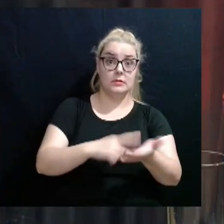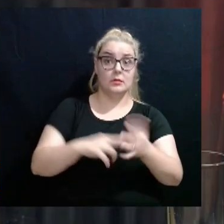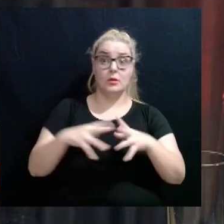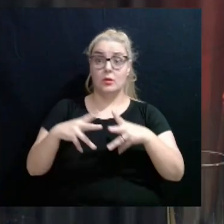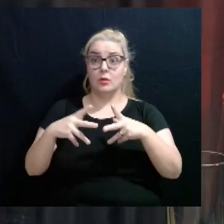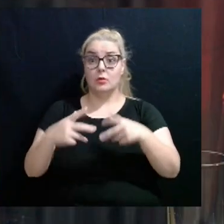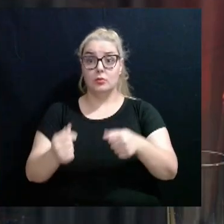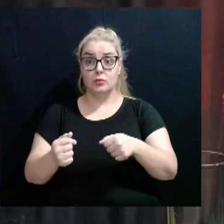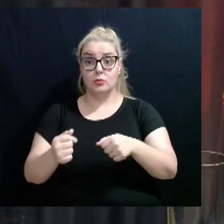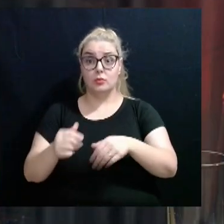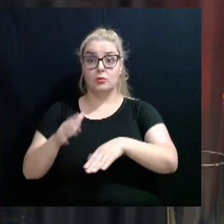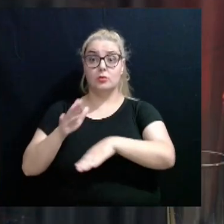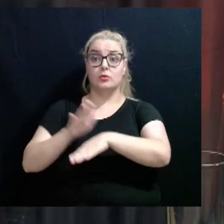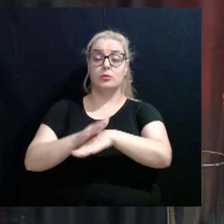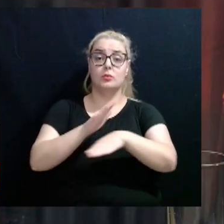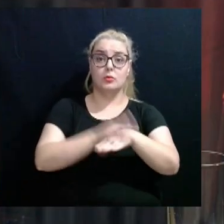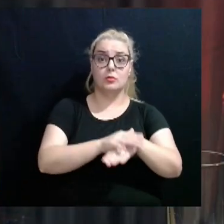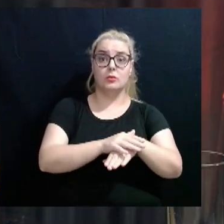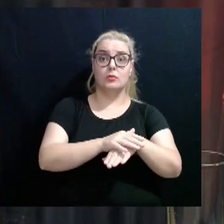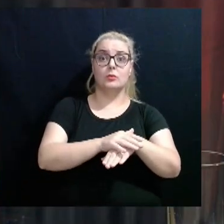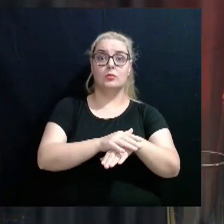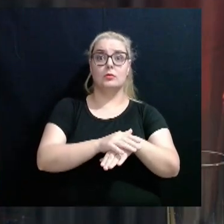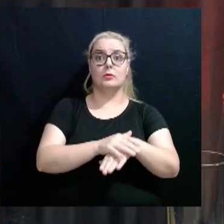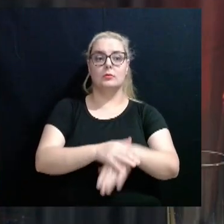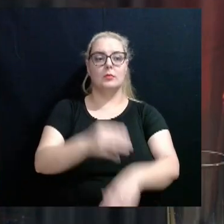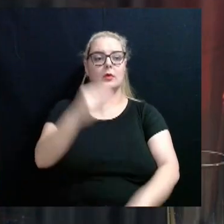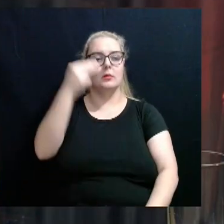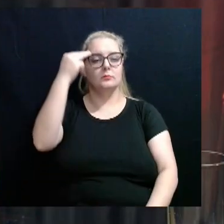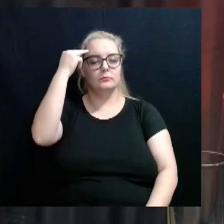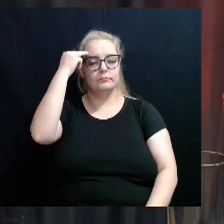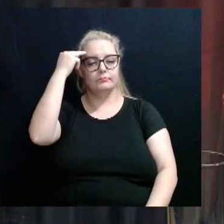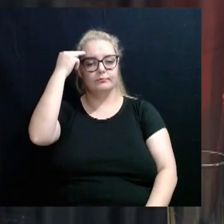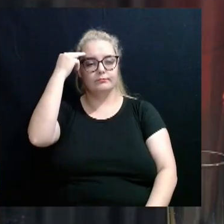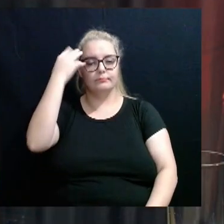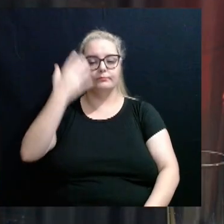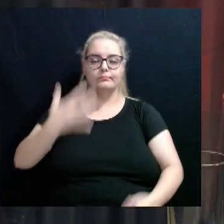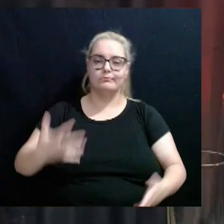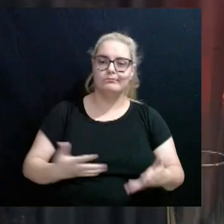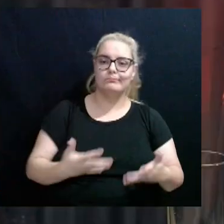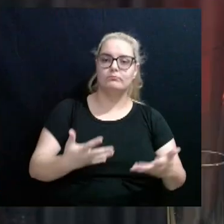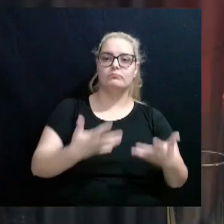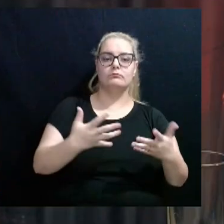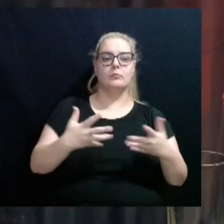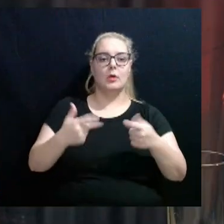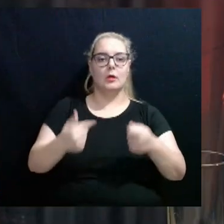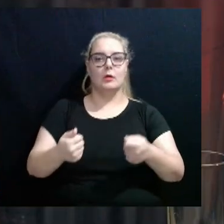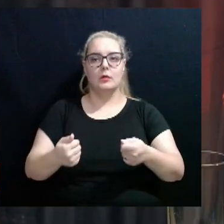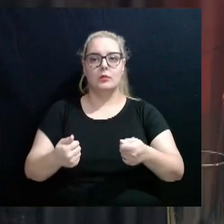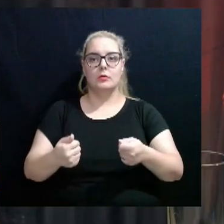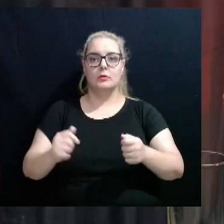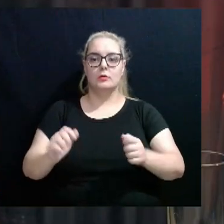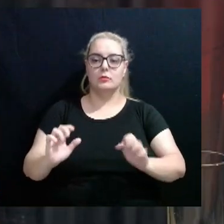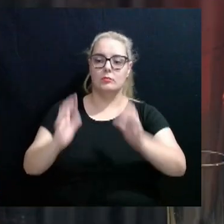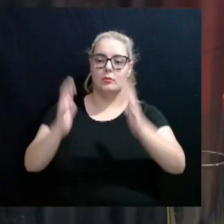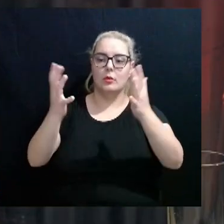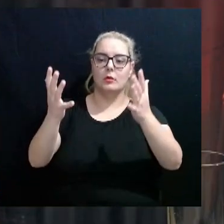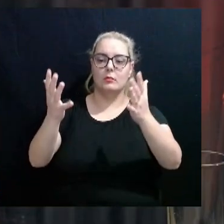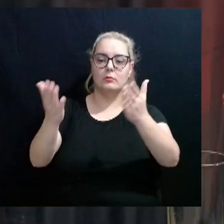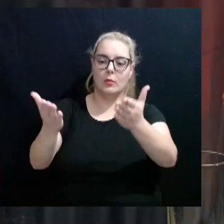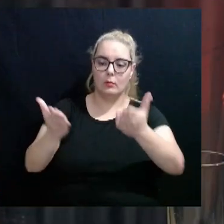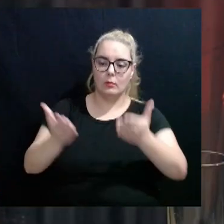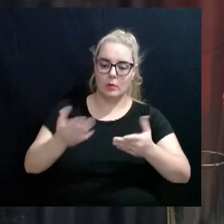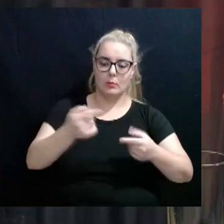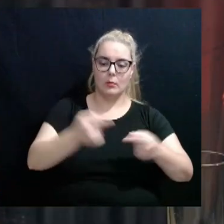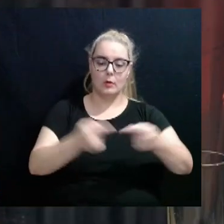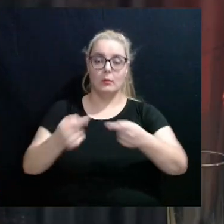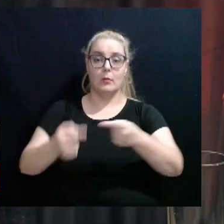na perpetuação da memória. Uhum. Tudo isso traz o evento para a discussão. O que a gente está